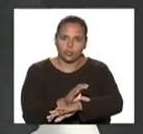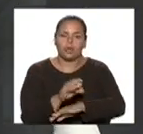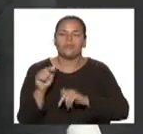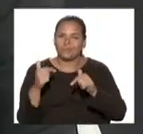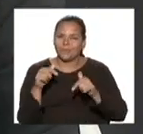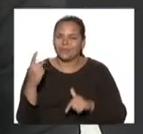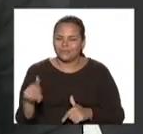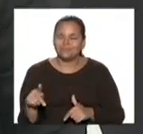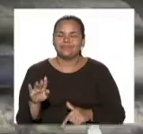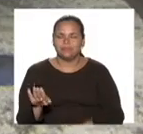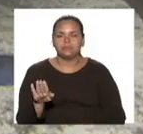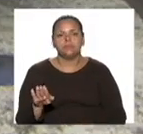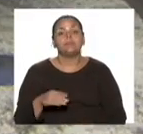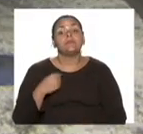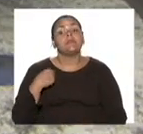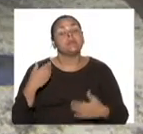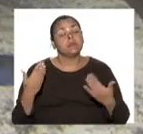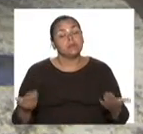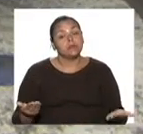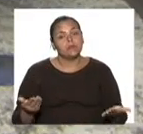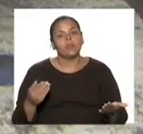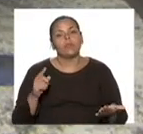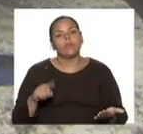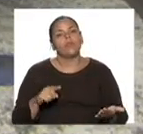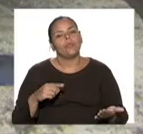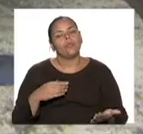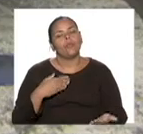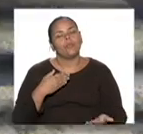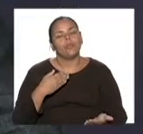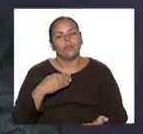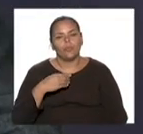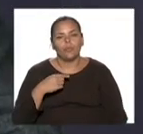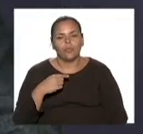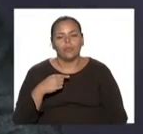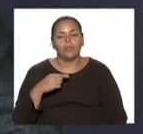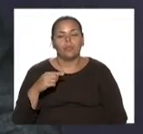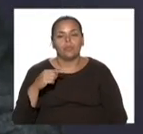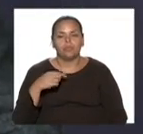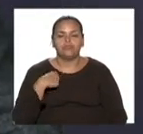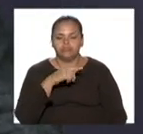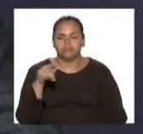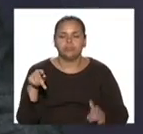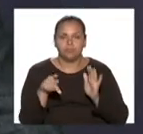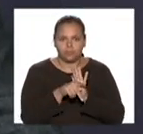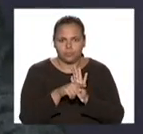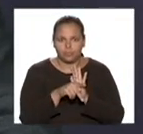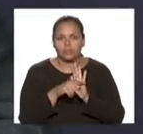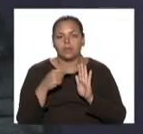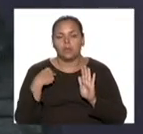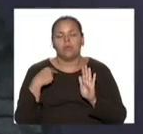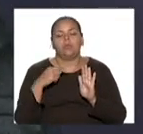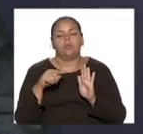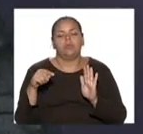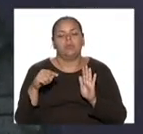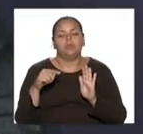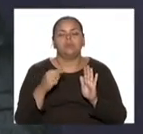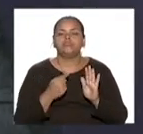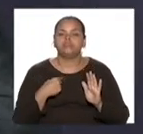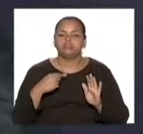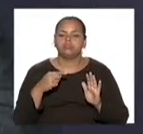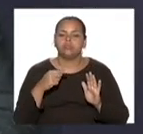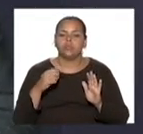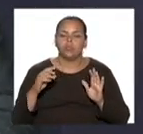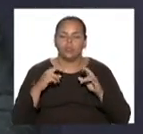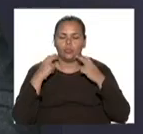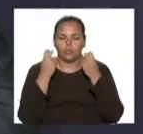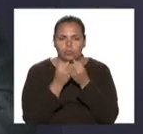relevância então, daquele trabalho pela relevância do desenvolvido. trabalho. Então, isso é levado em consideração pelos membros. Então, essa comissão se reúne,